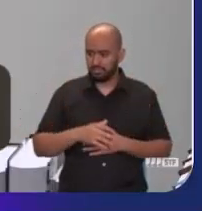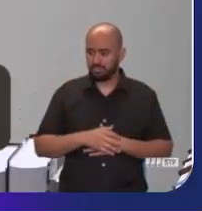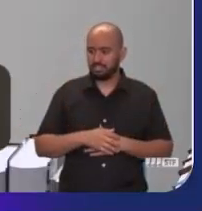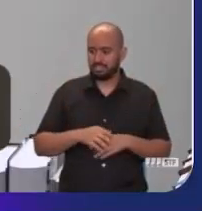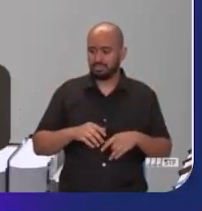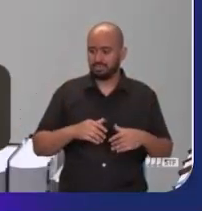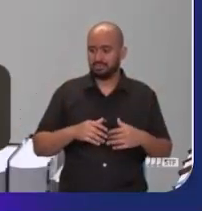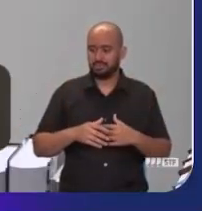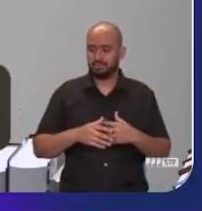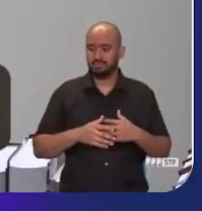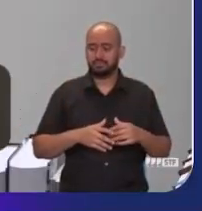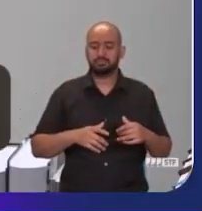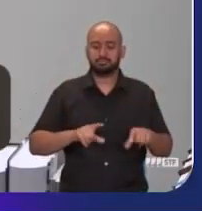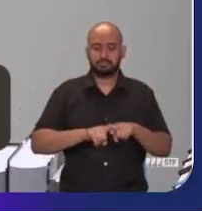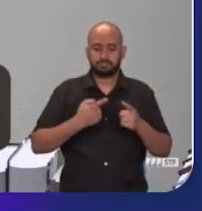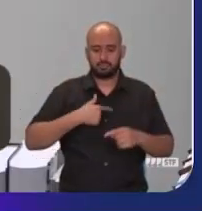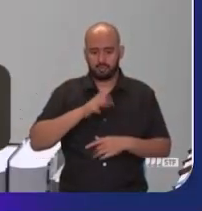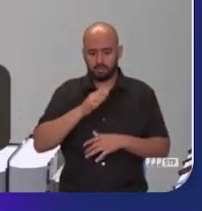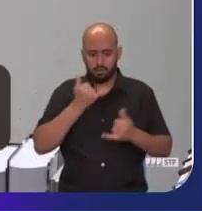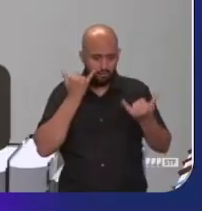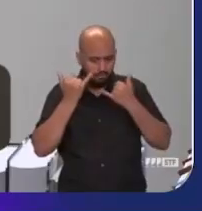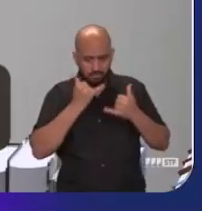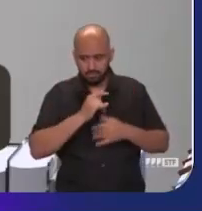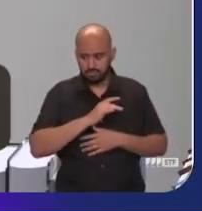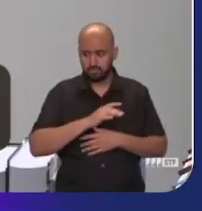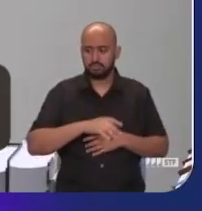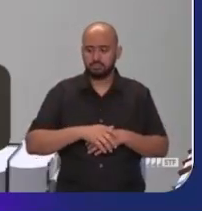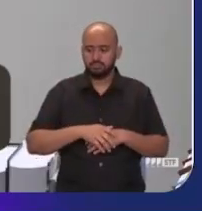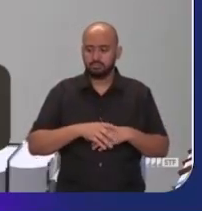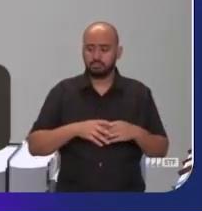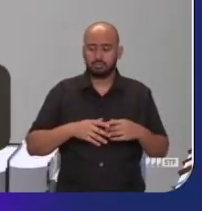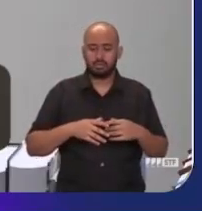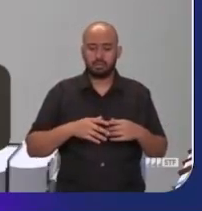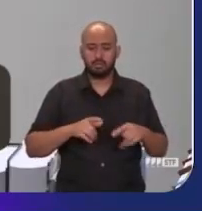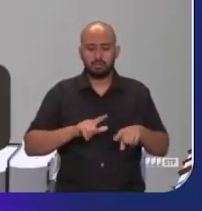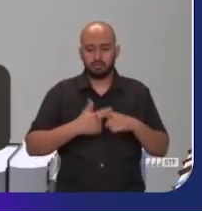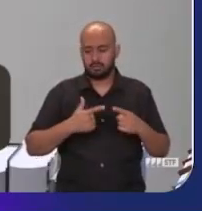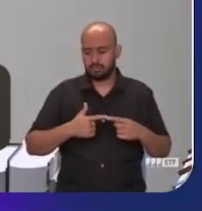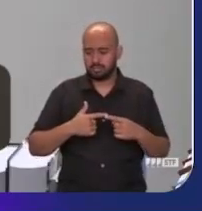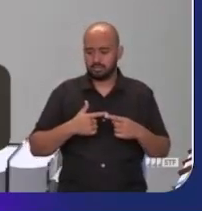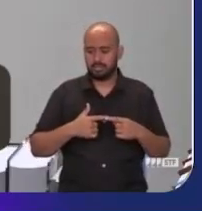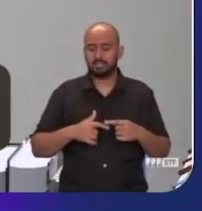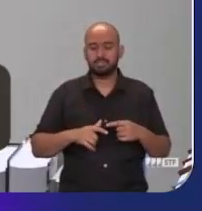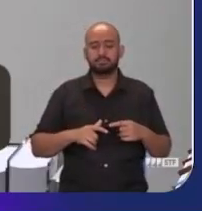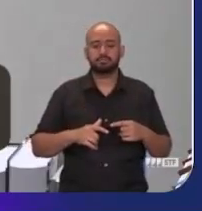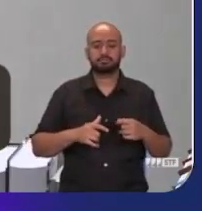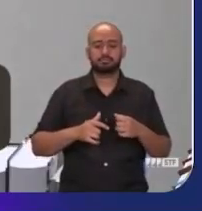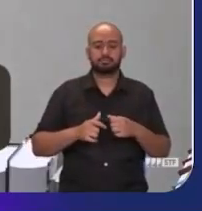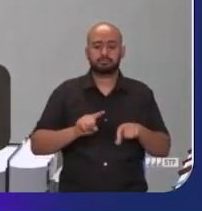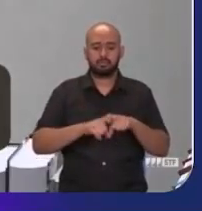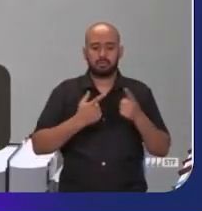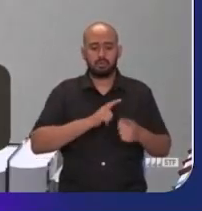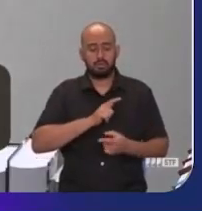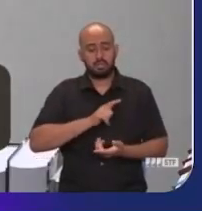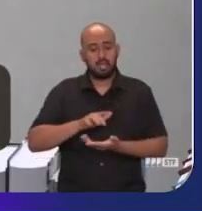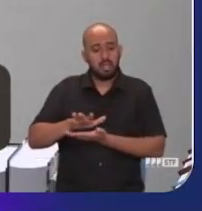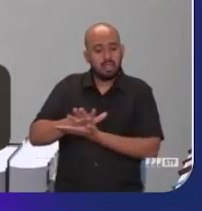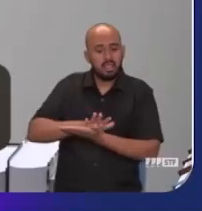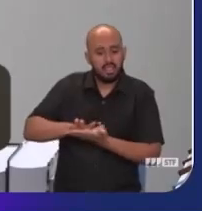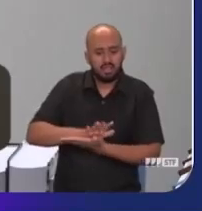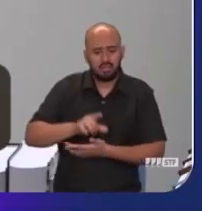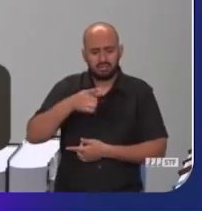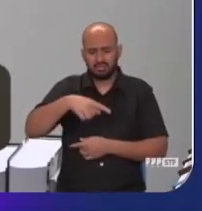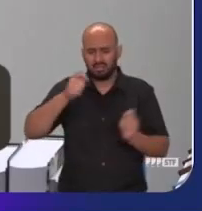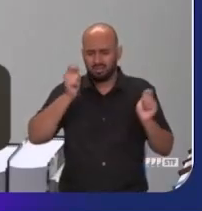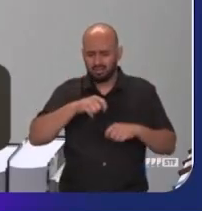Cid, foi informado expressamente de que, transcrevo, não teve nada, nada que você